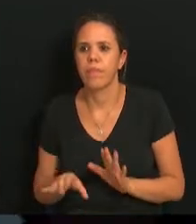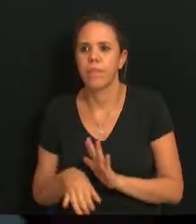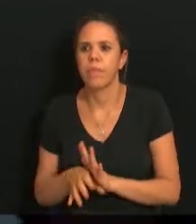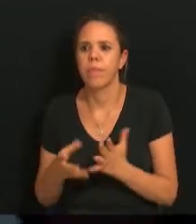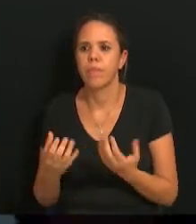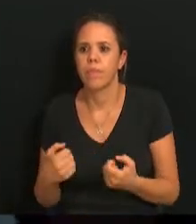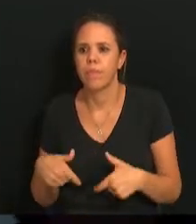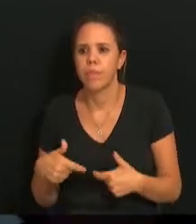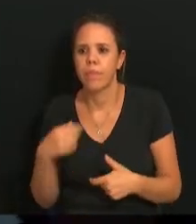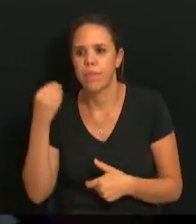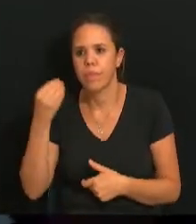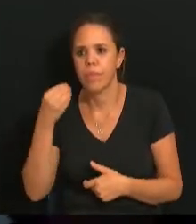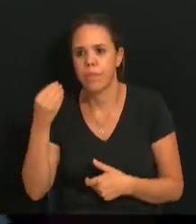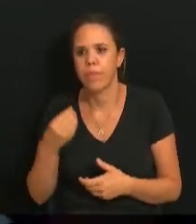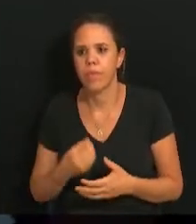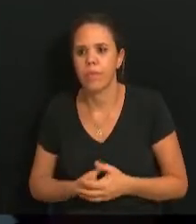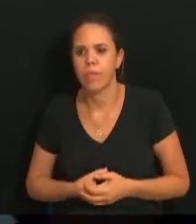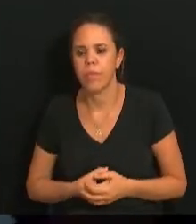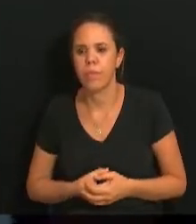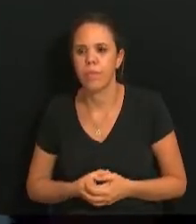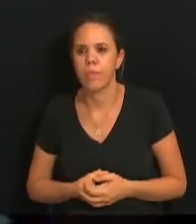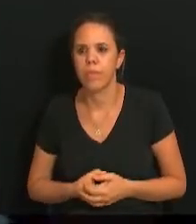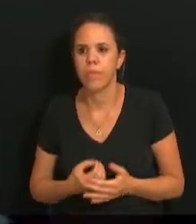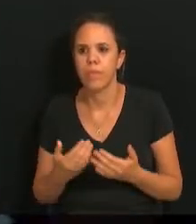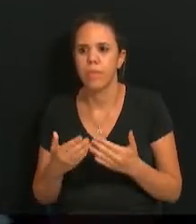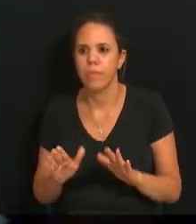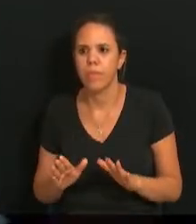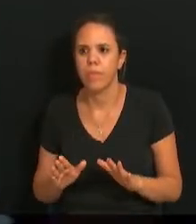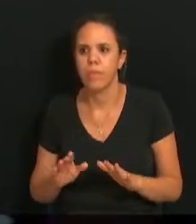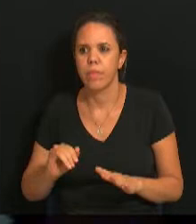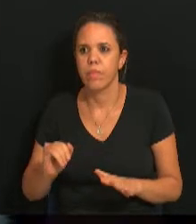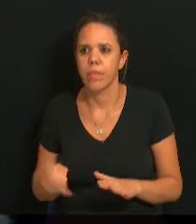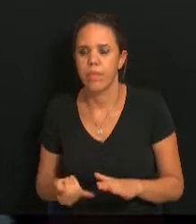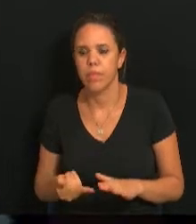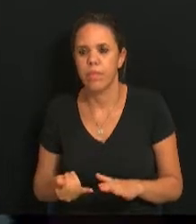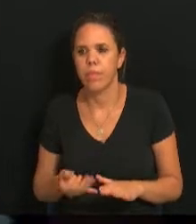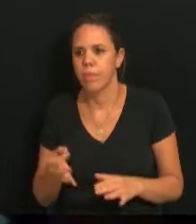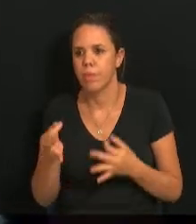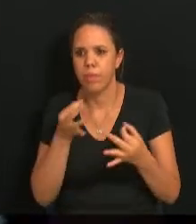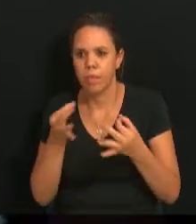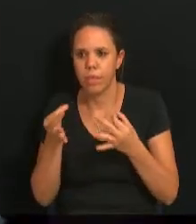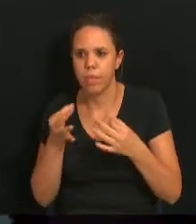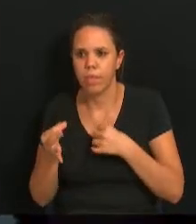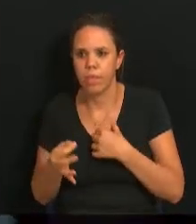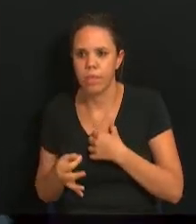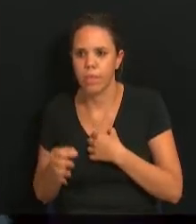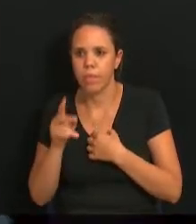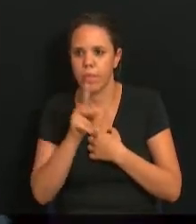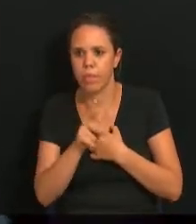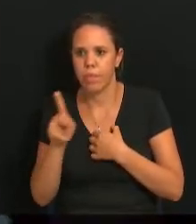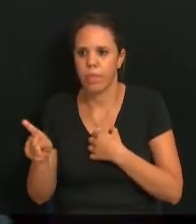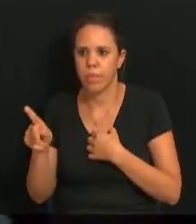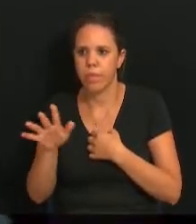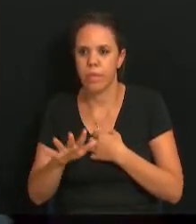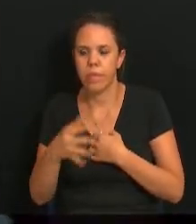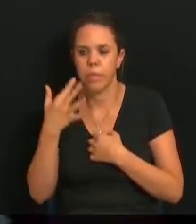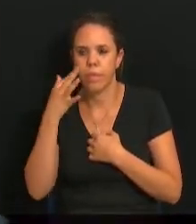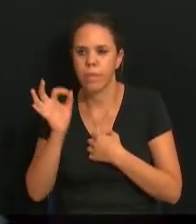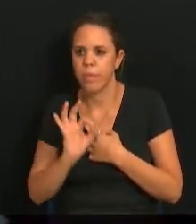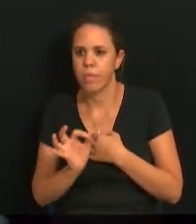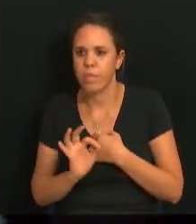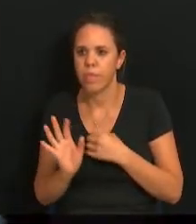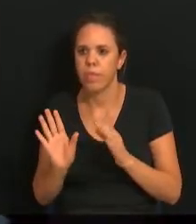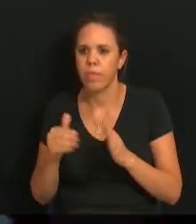com conhecimento. Um conhecimento em aberto, que vai ser apropriado de forma crítica por parte dos docentes, e não um conhecimento já